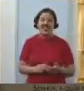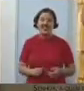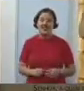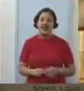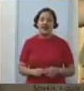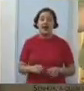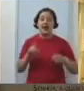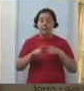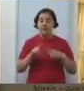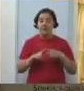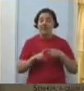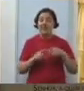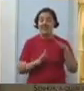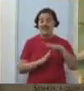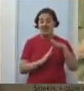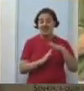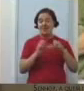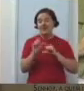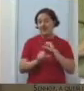É, porque os tempos mudaram.